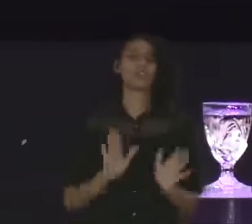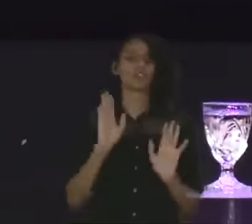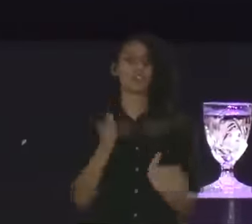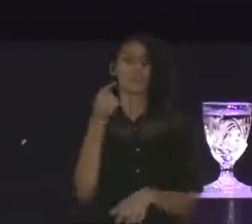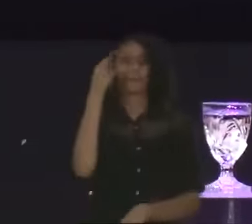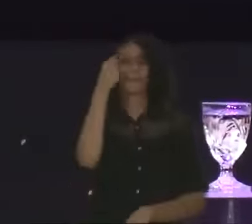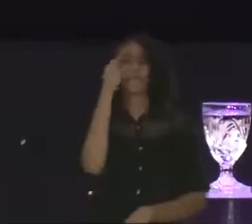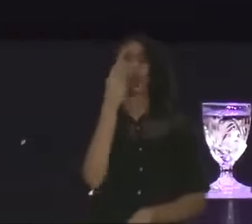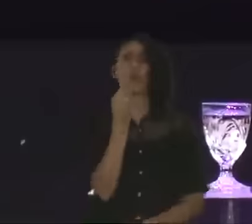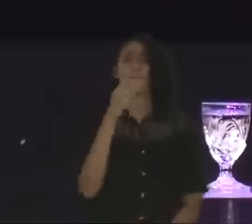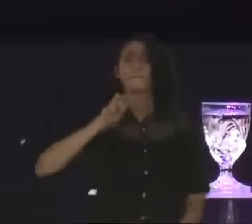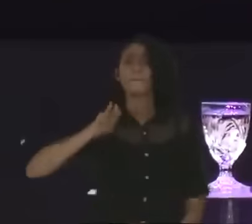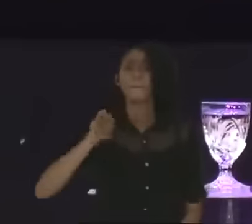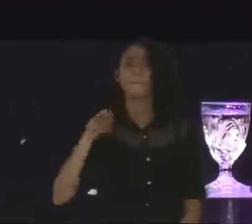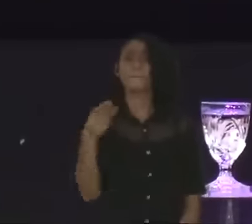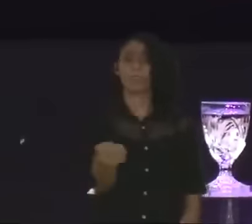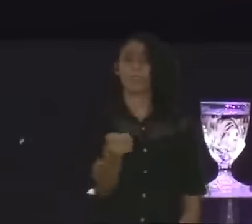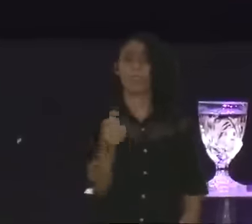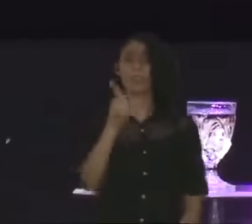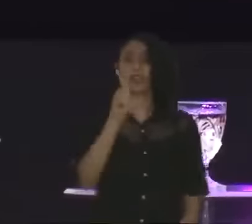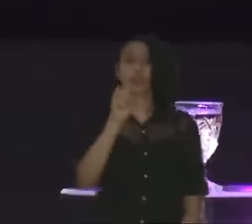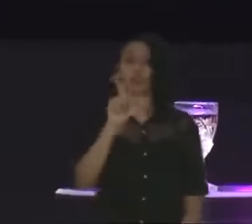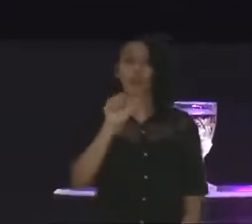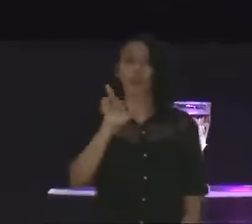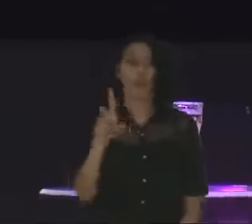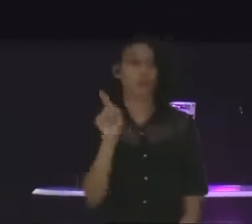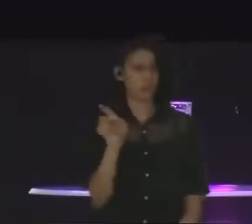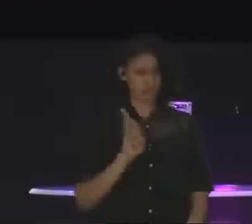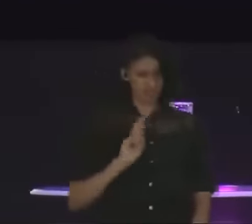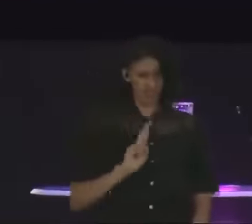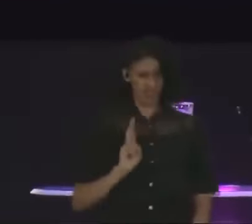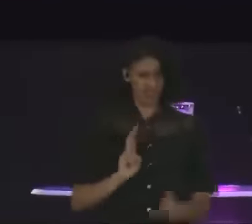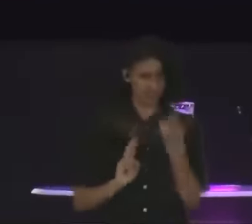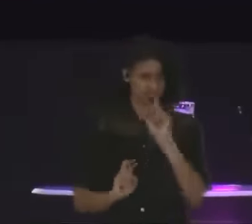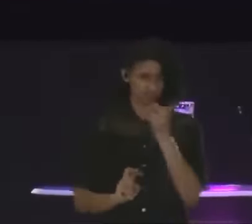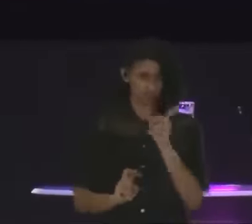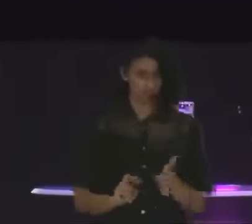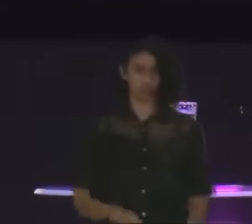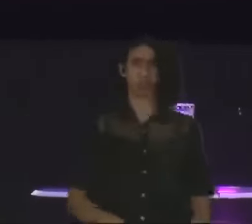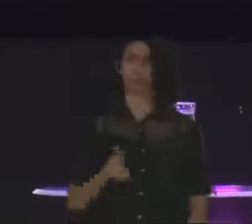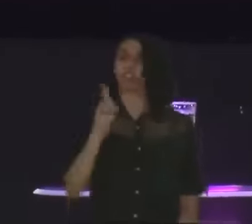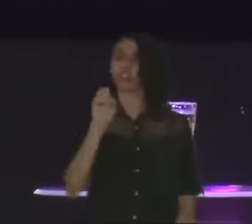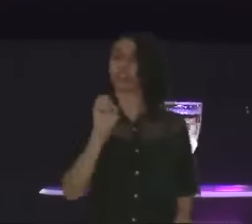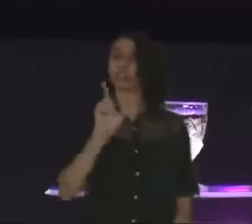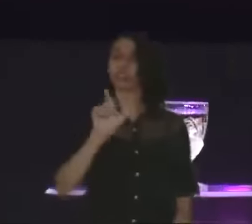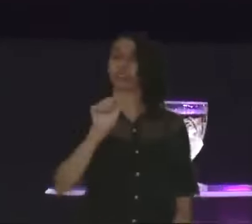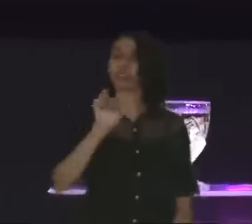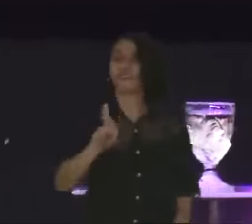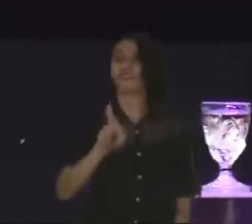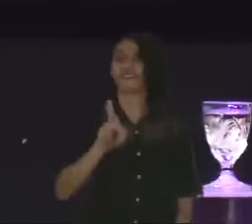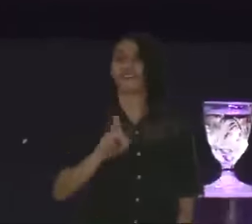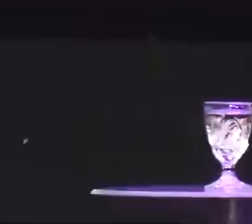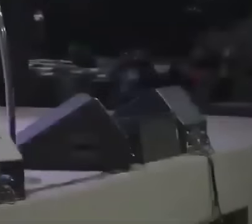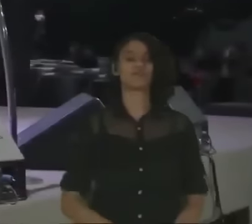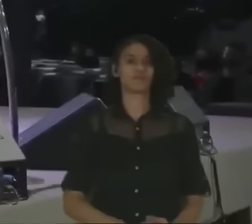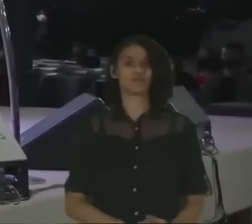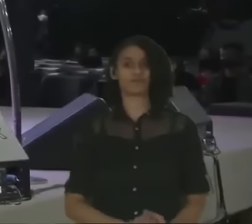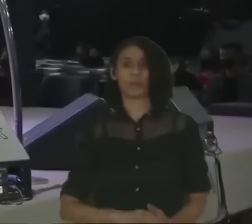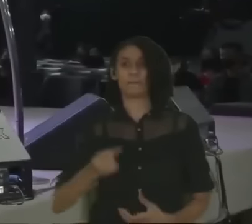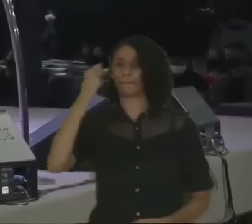um milhão de dólares na sua conta eu não tô falando real não gente tô falando Dota 100 reais um milhão de dólares